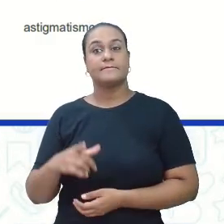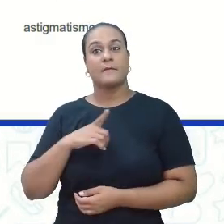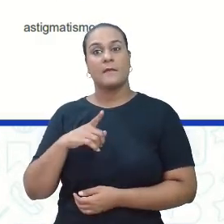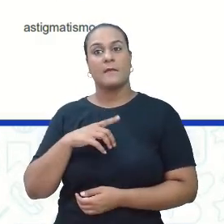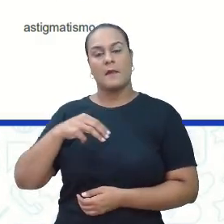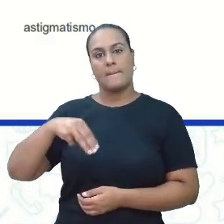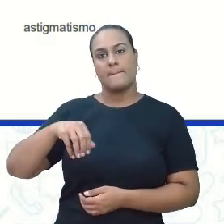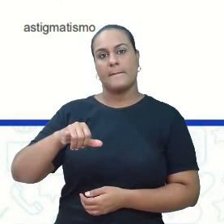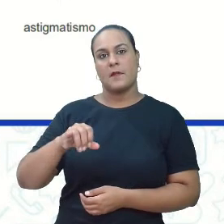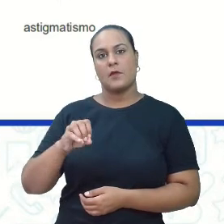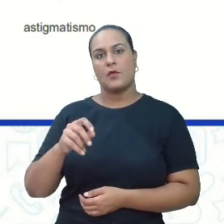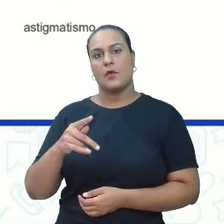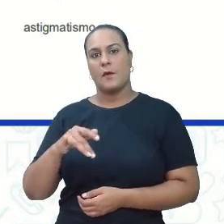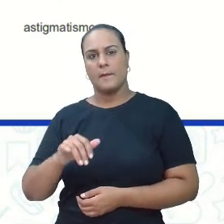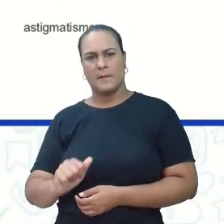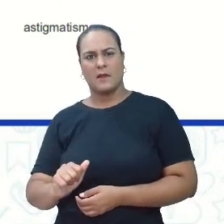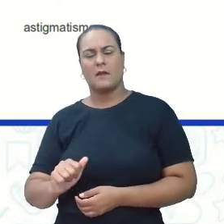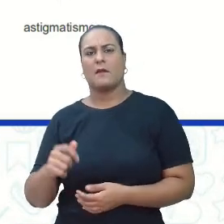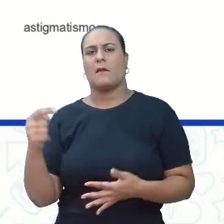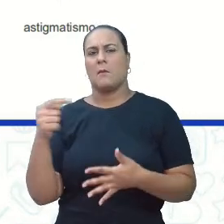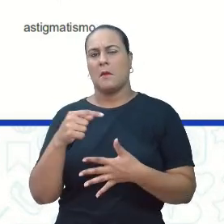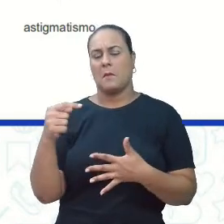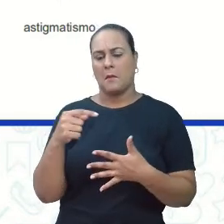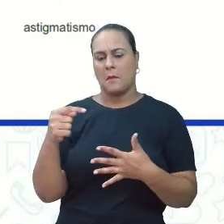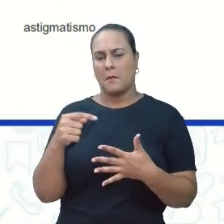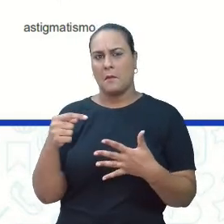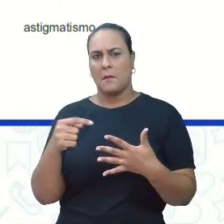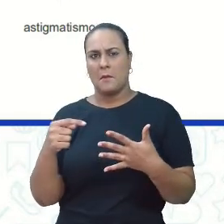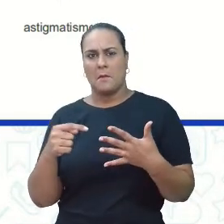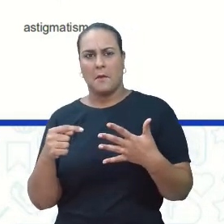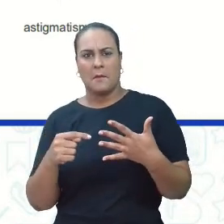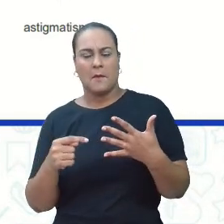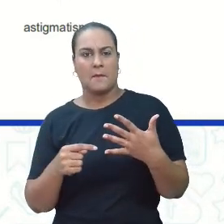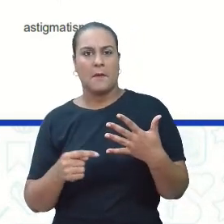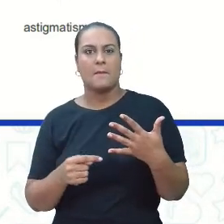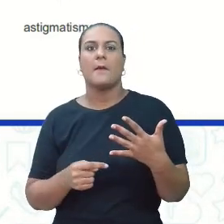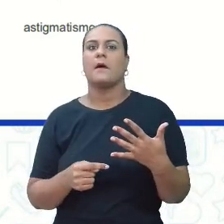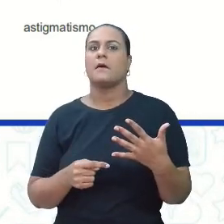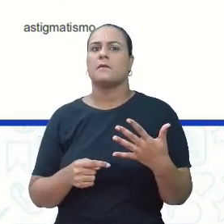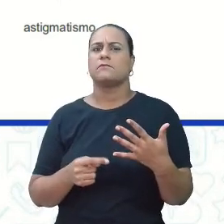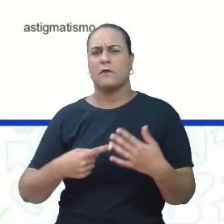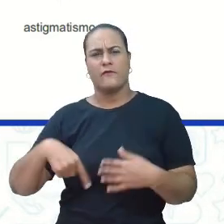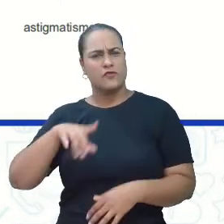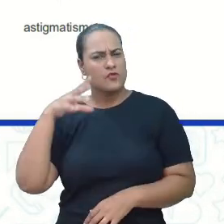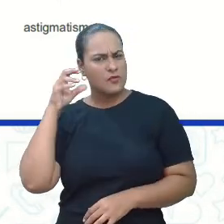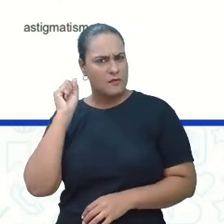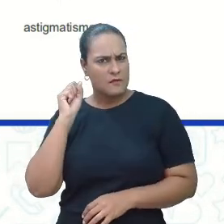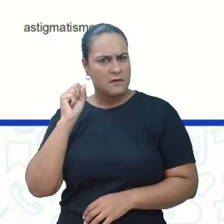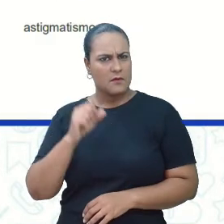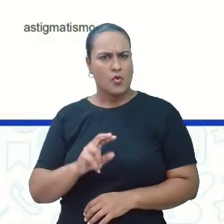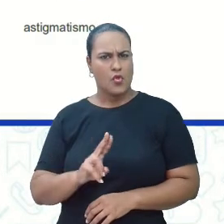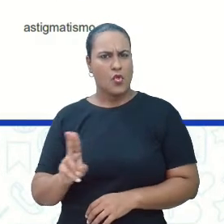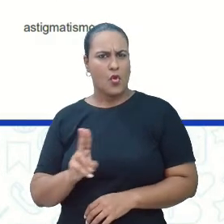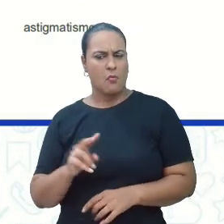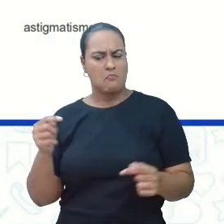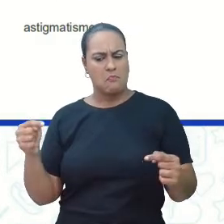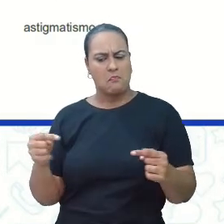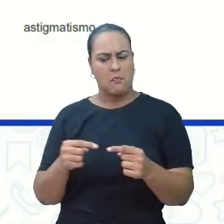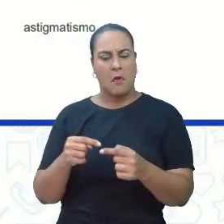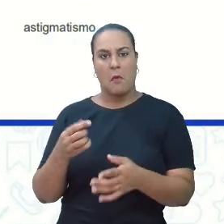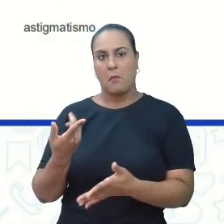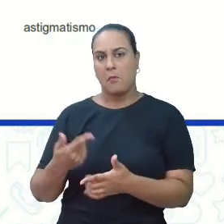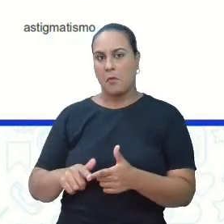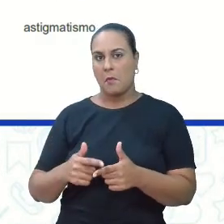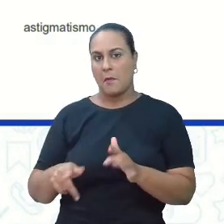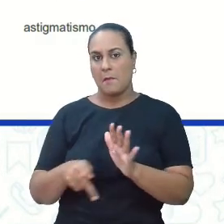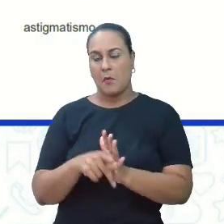a miopia, a hipermetropia, né? O astigmatismo. Vocês já ouviram falar desses nomes relativos a doenças da